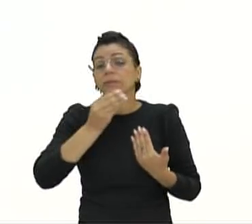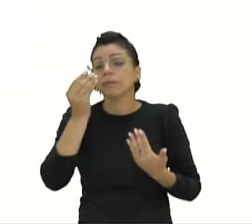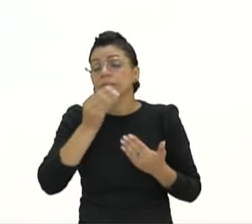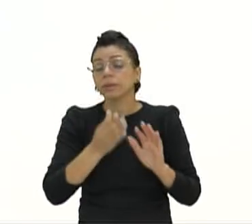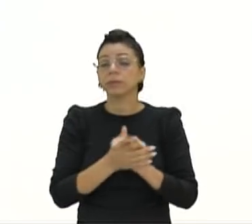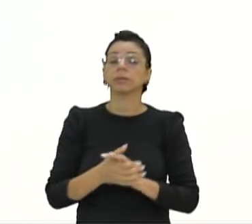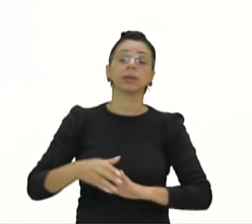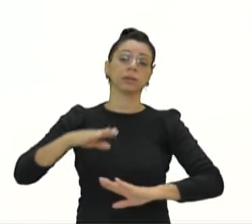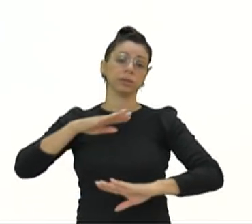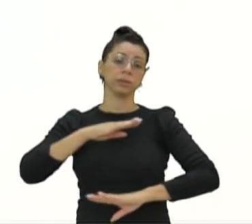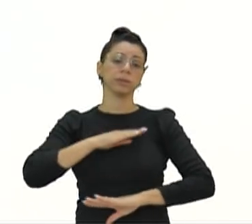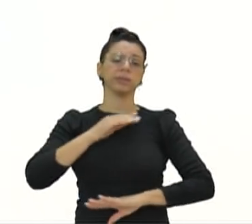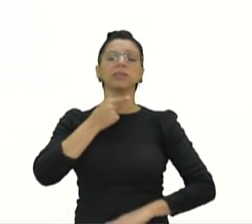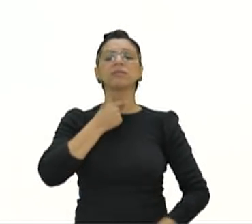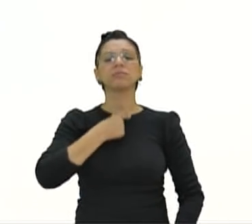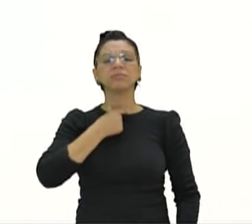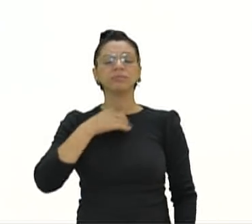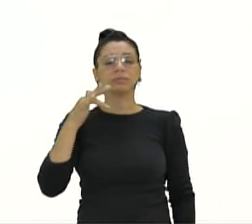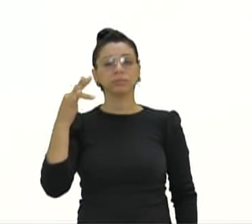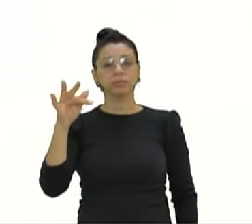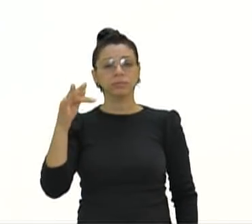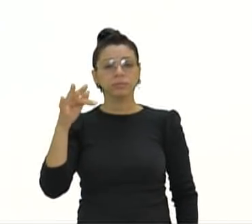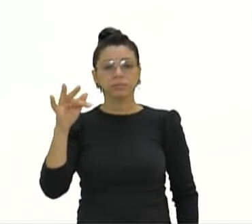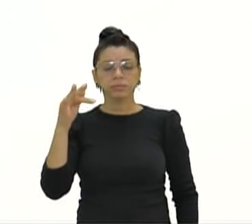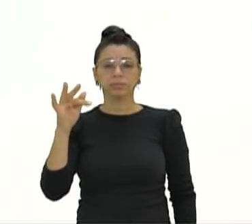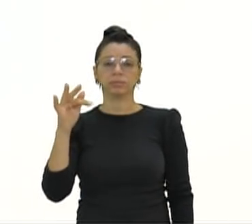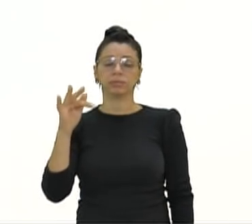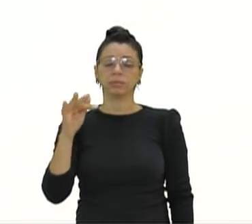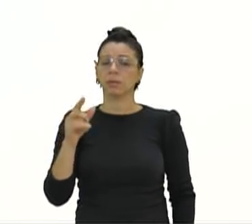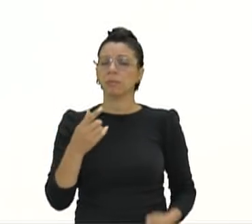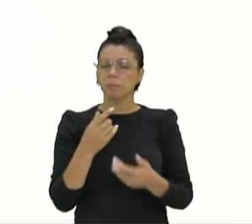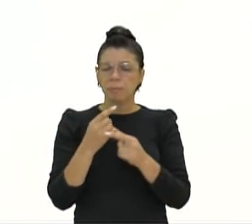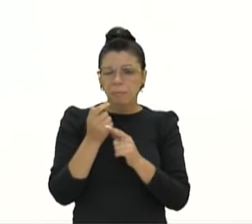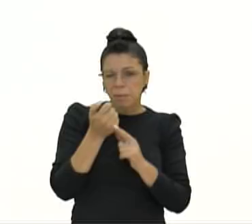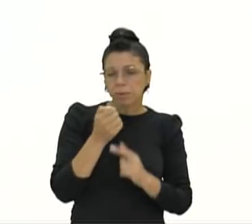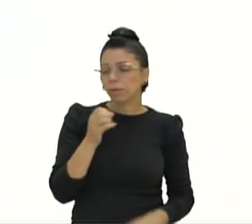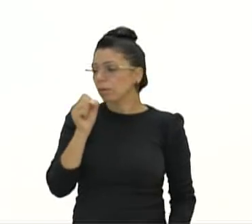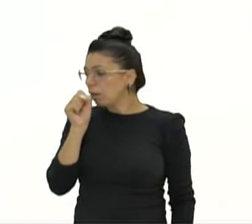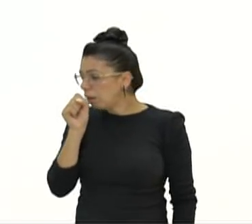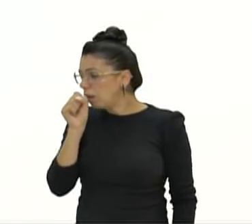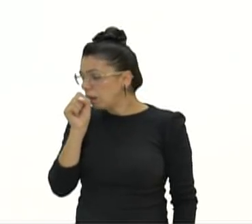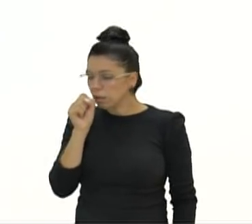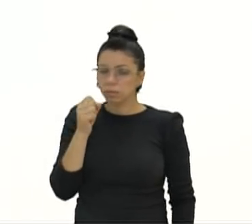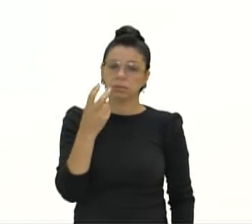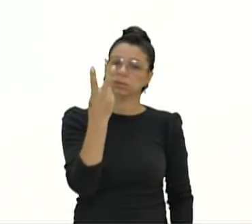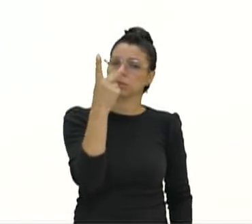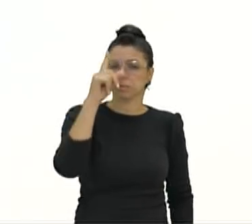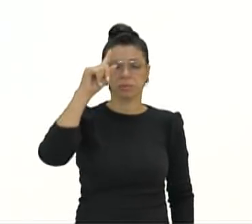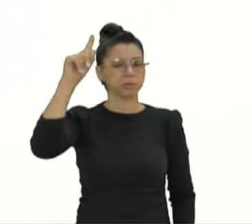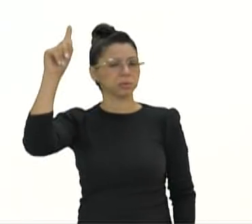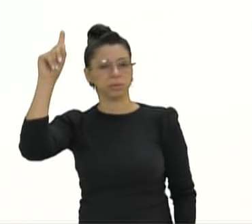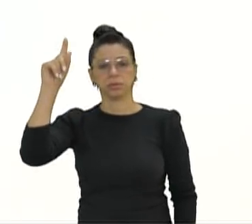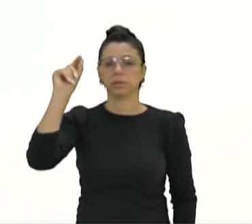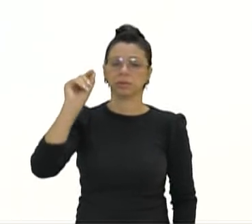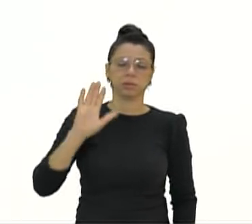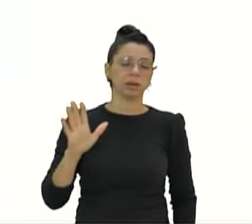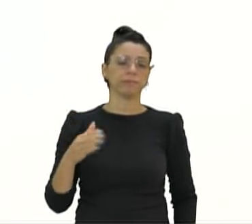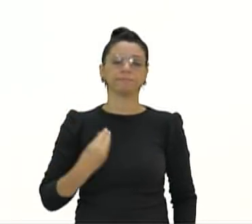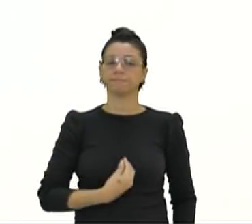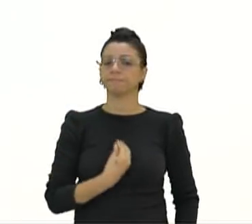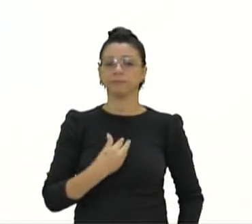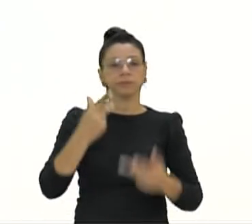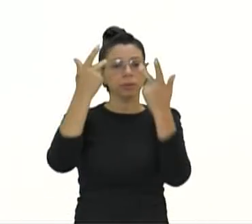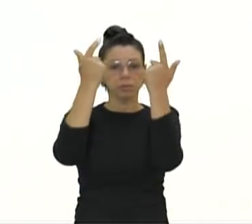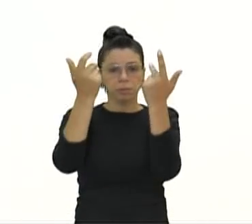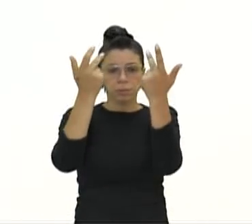sentir um desconforto na garganta, um pouquinho ali de tosse, mas 2 dias no máximo, e aí vida